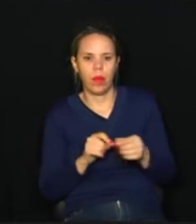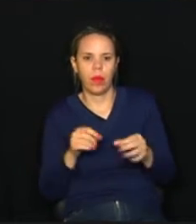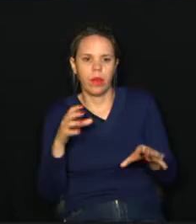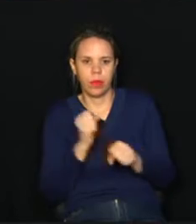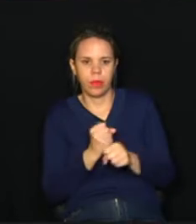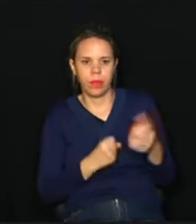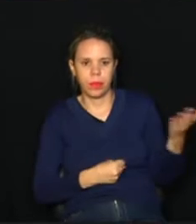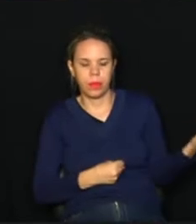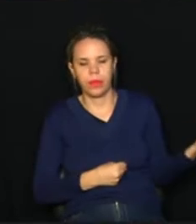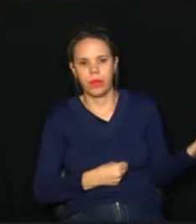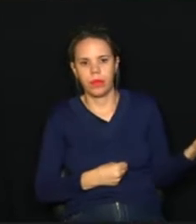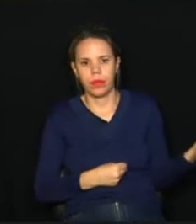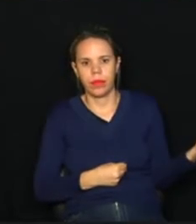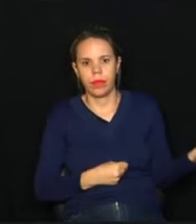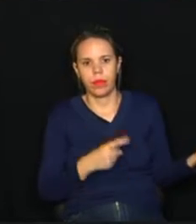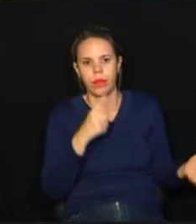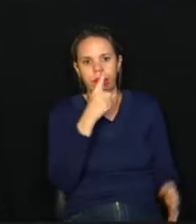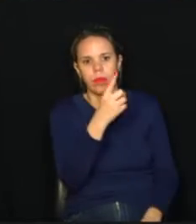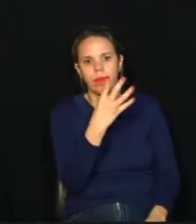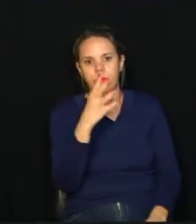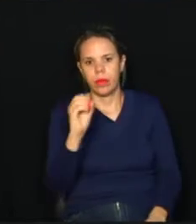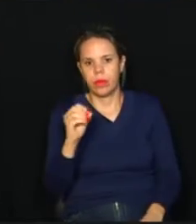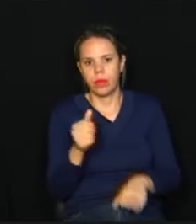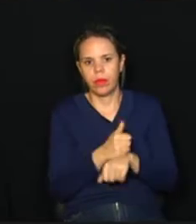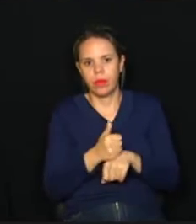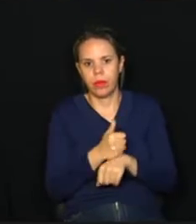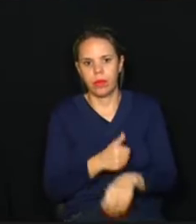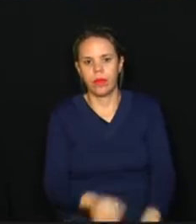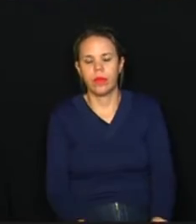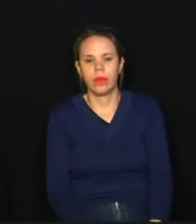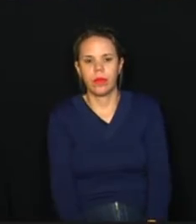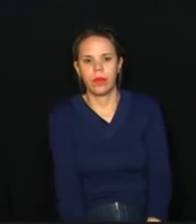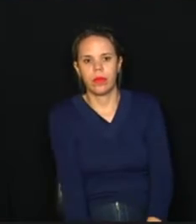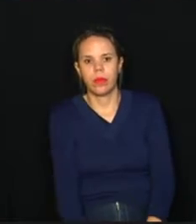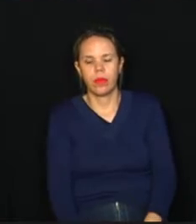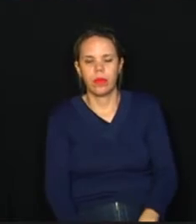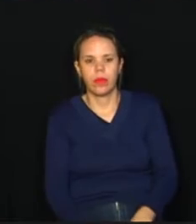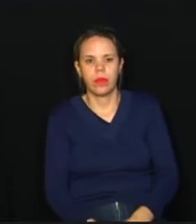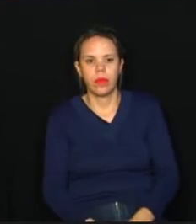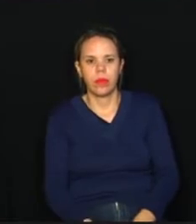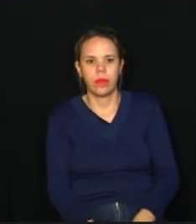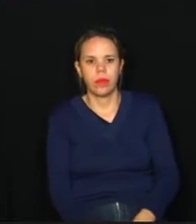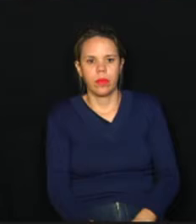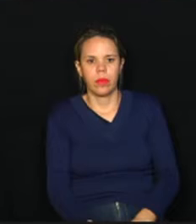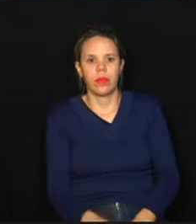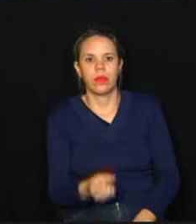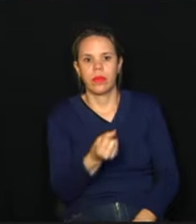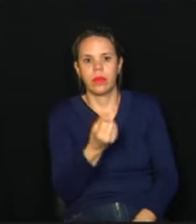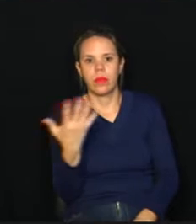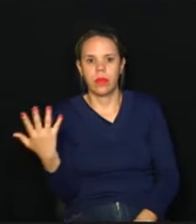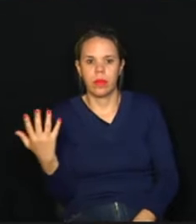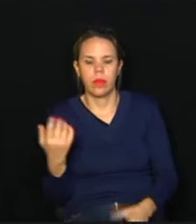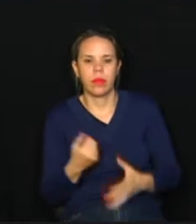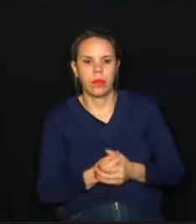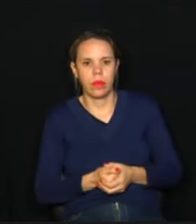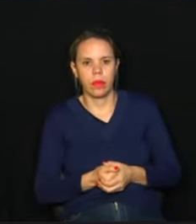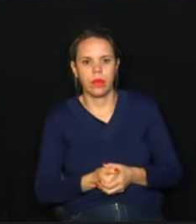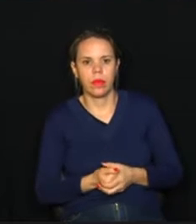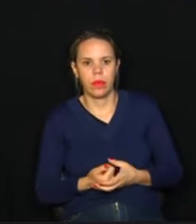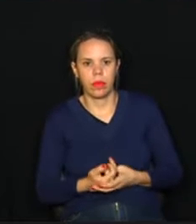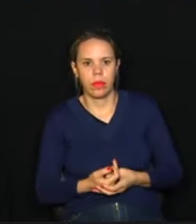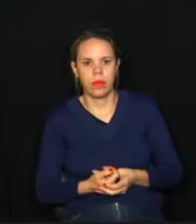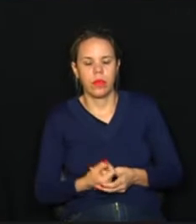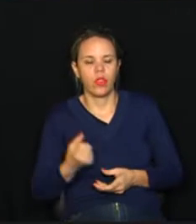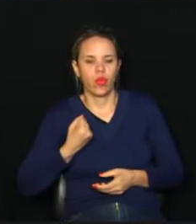aí, em torno de 140 pesquisadores. É uma quantidade, é um